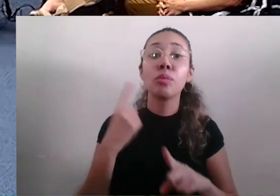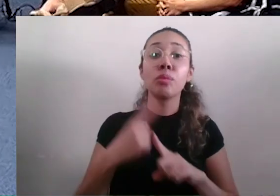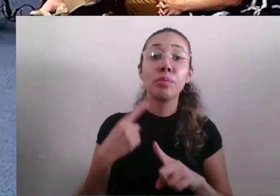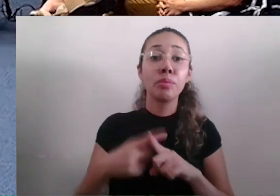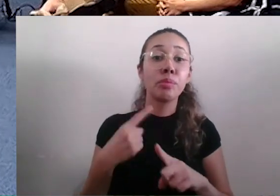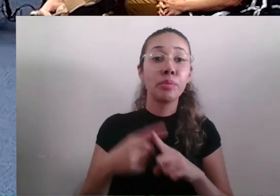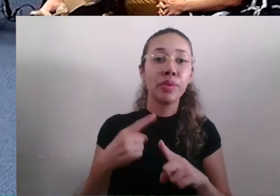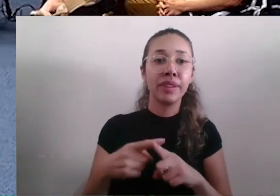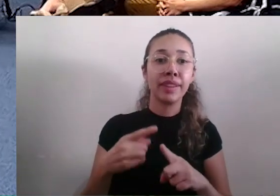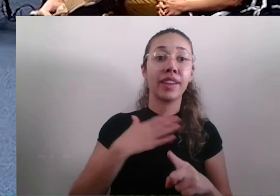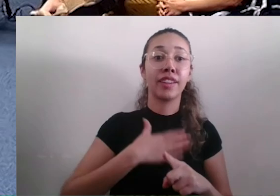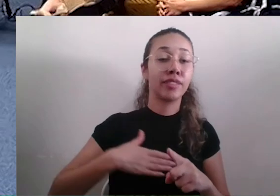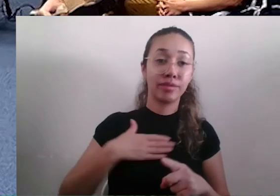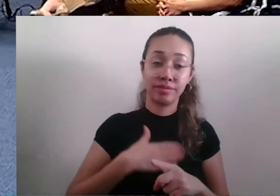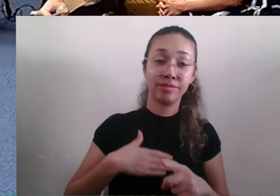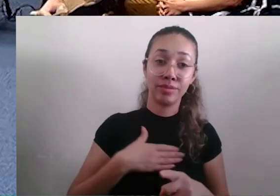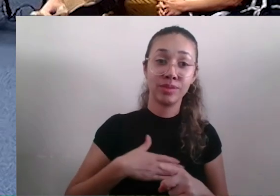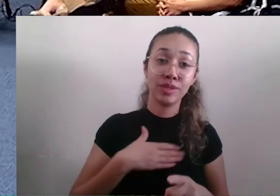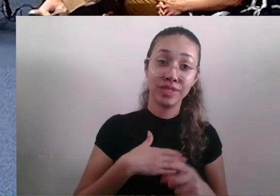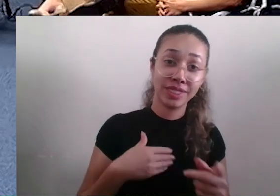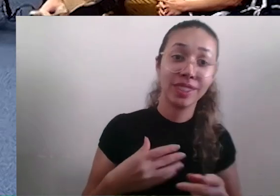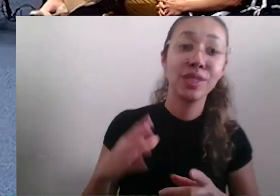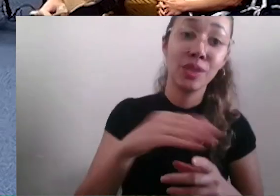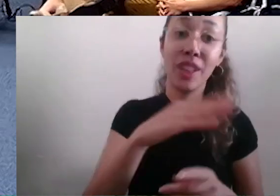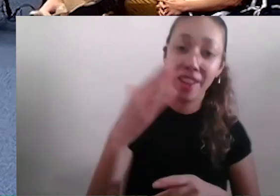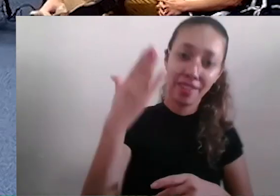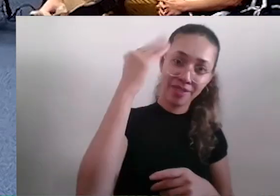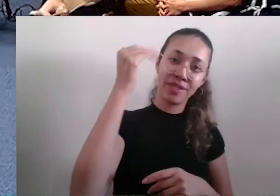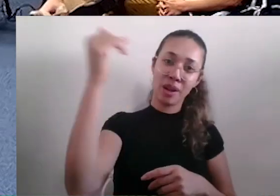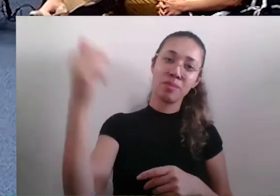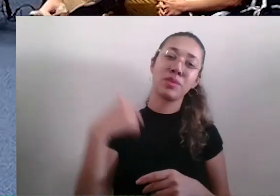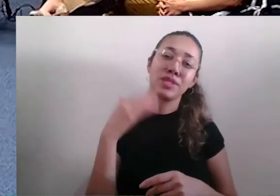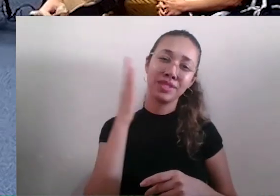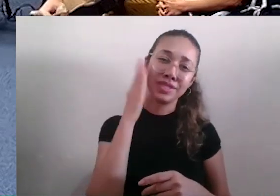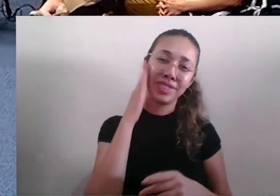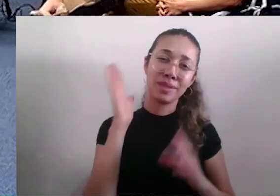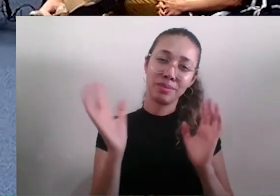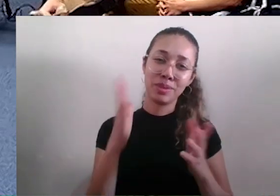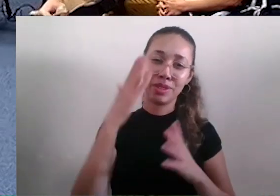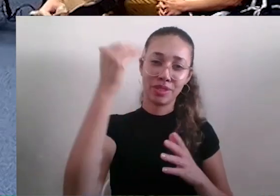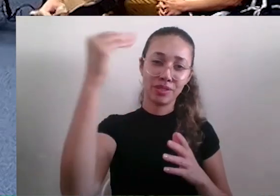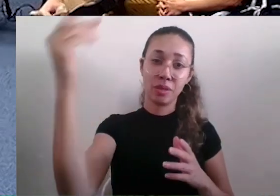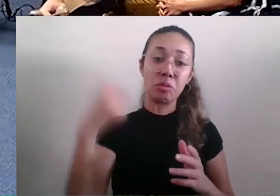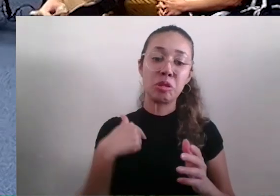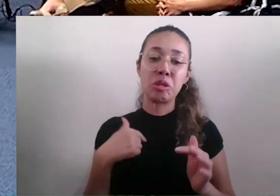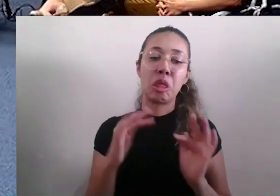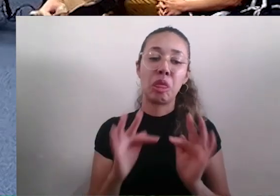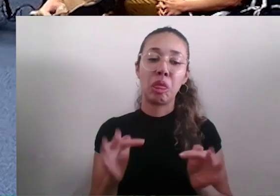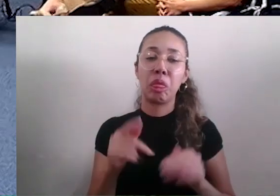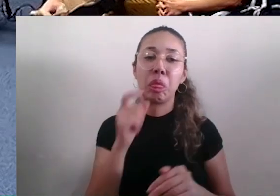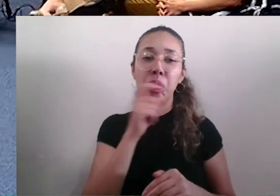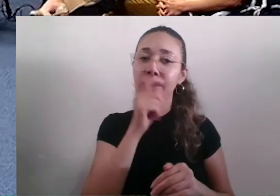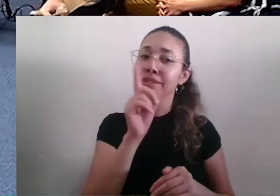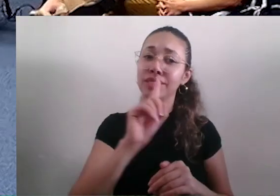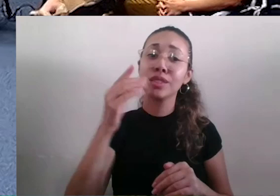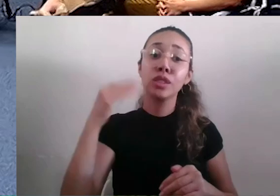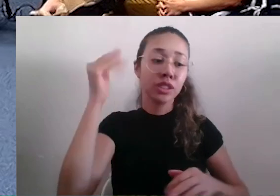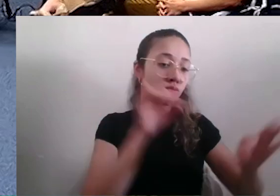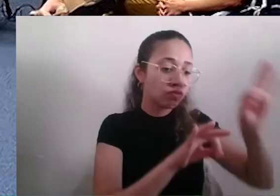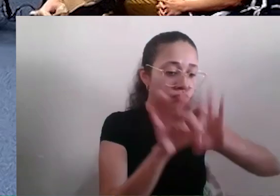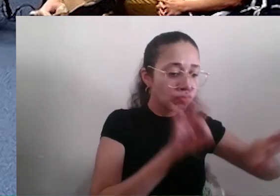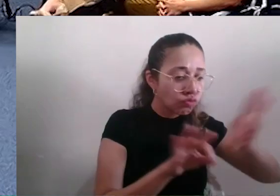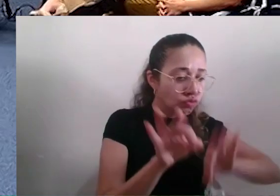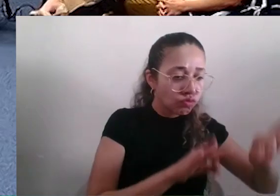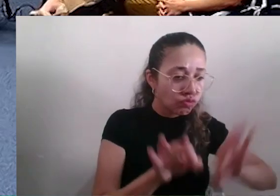como eu falei eu já sabia porque realmente eu sei eu sei entendeu eu não tenho falsa modéstia eu sei que a gente faz as coisas muito bem na novela eu acho que nós somos